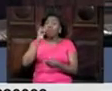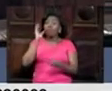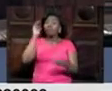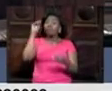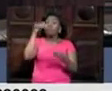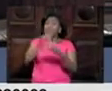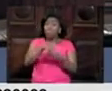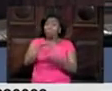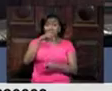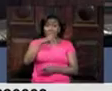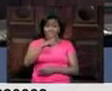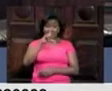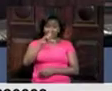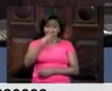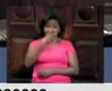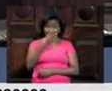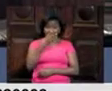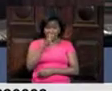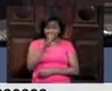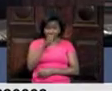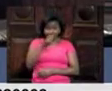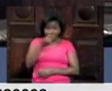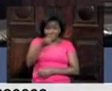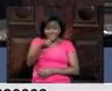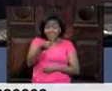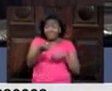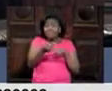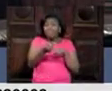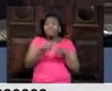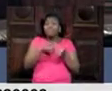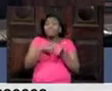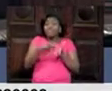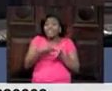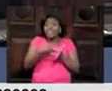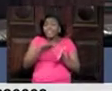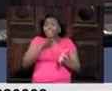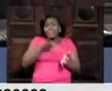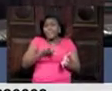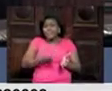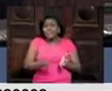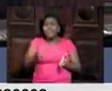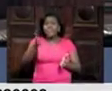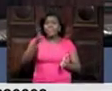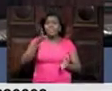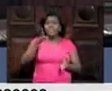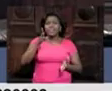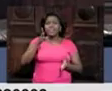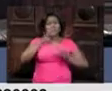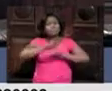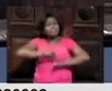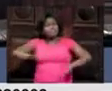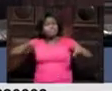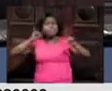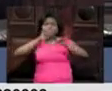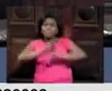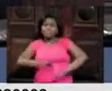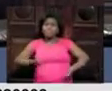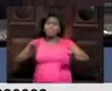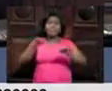o PL 4567, que confirma aquilo que sempre foi. Eu aqui denunciei tantas vezes, em